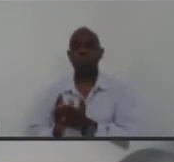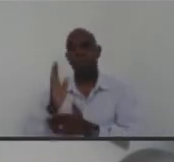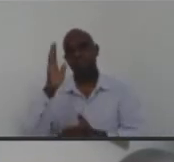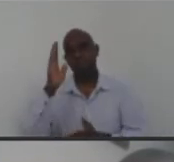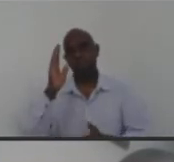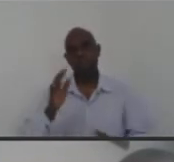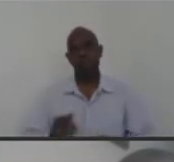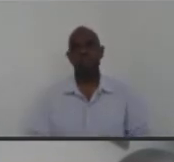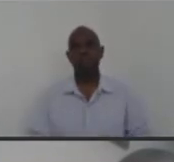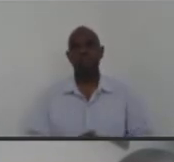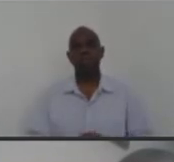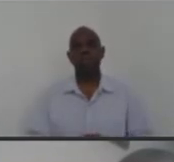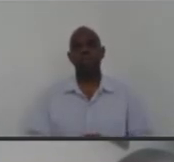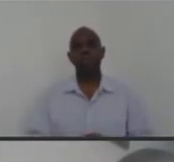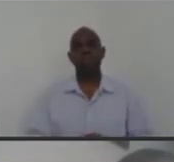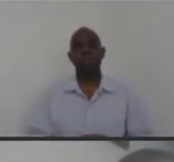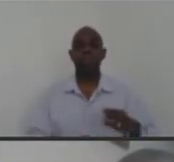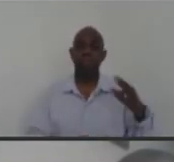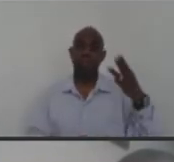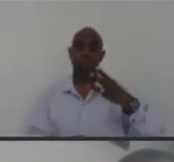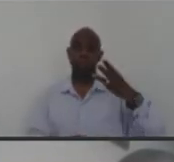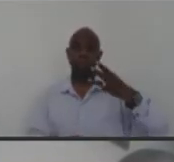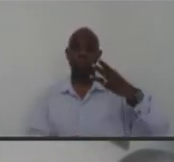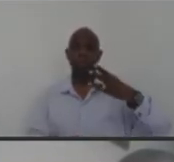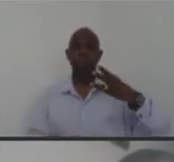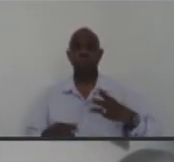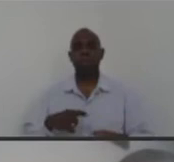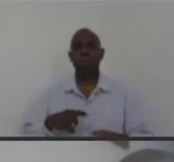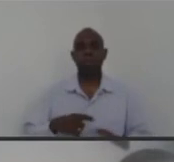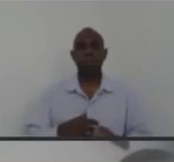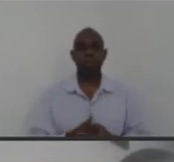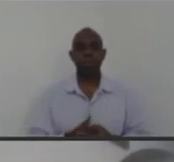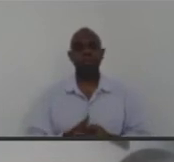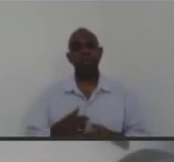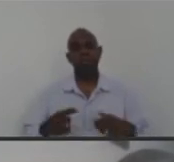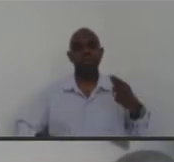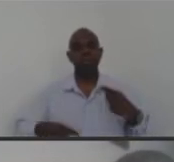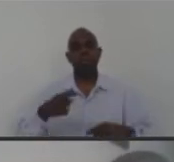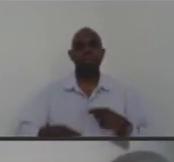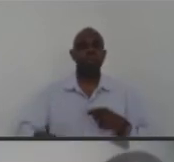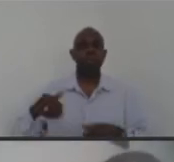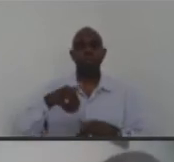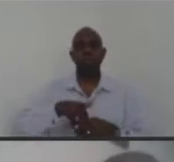lei. Item terceiro da ordem do dia. Discussão e